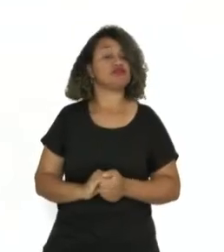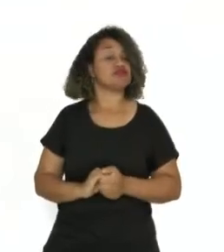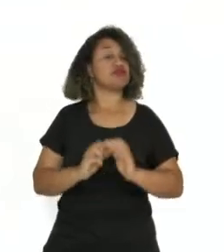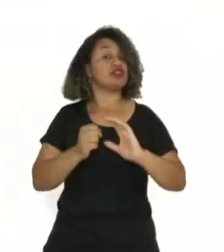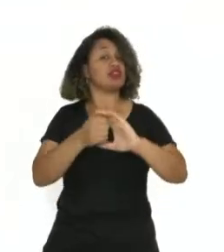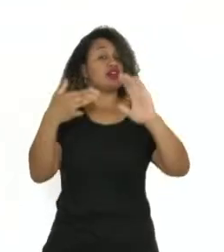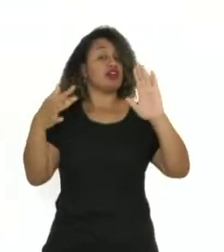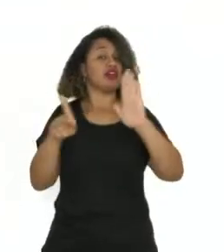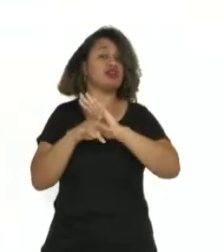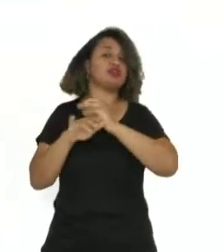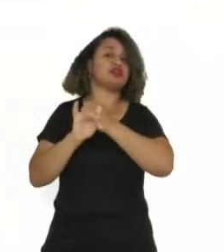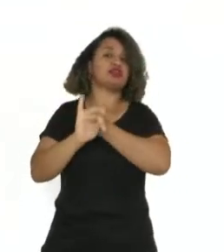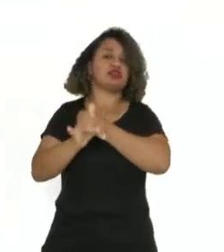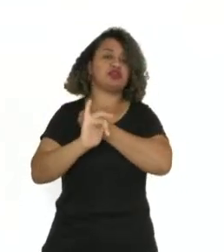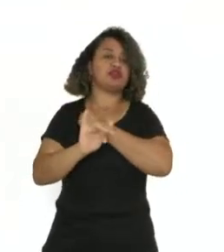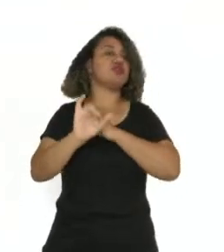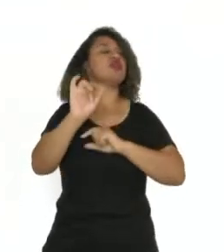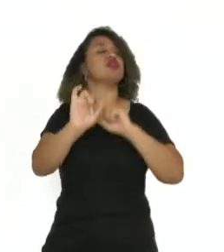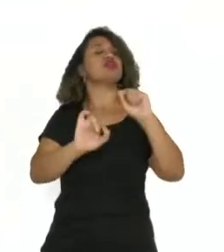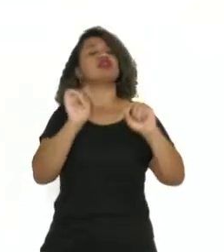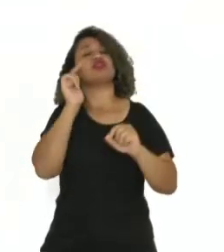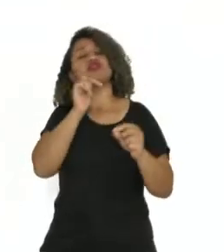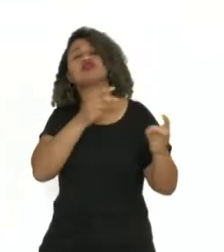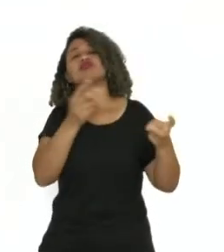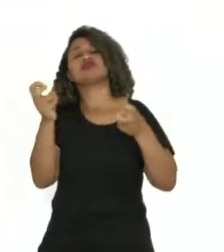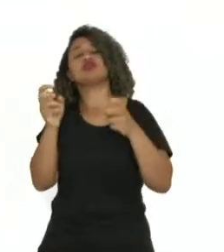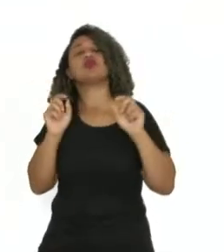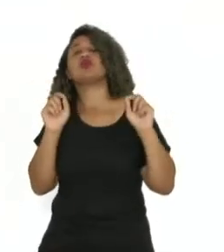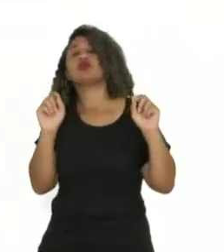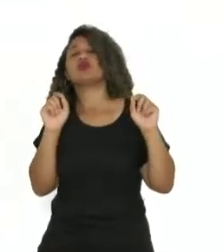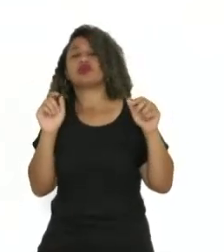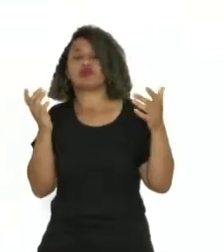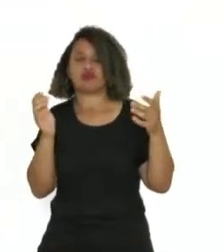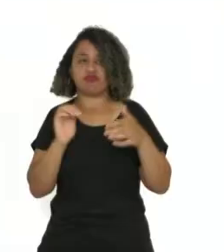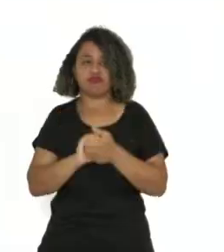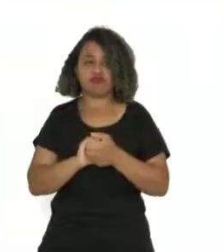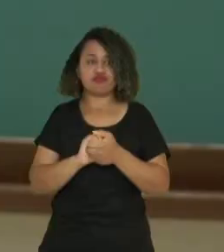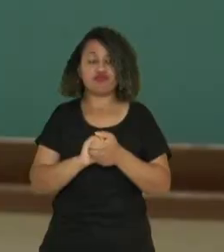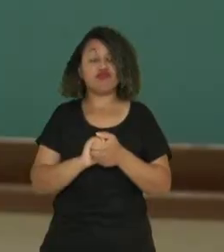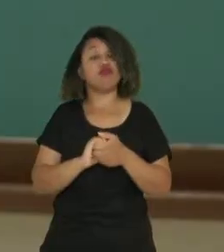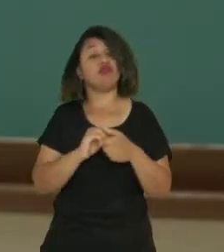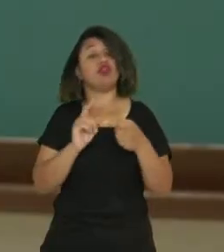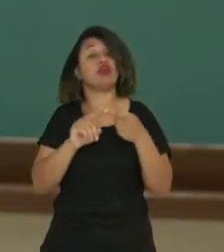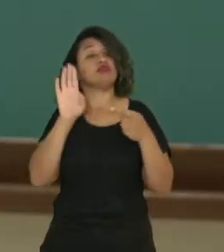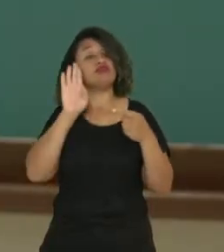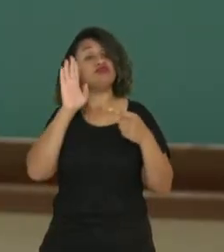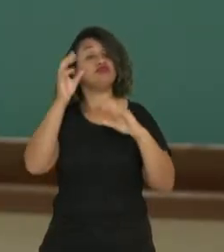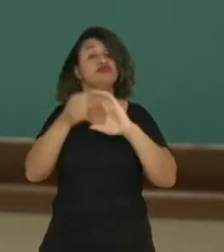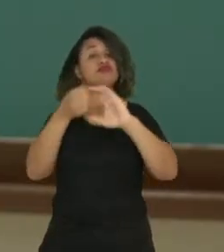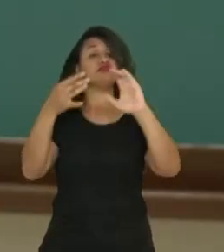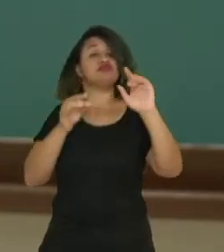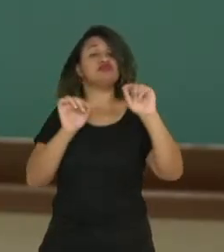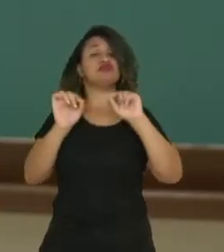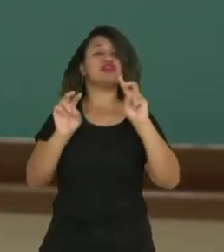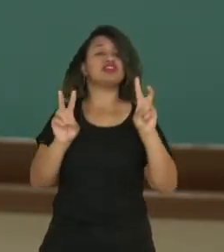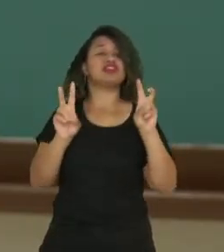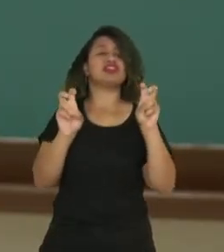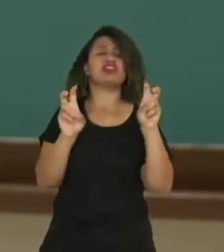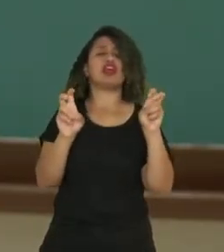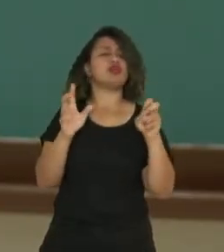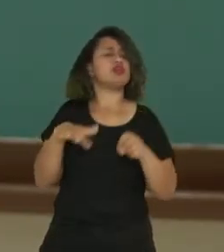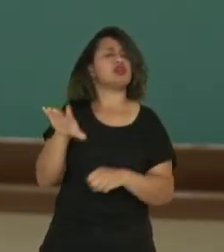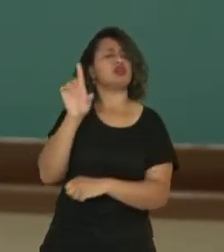Características da crônica, que podemos perceber então. A principal aqui, o que é? A temática